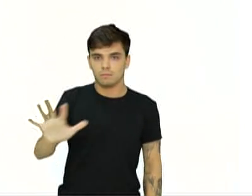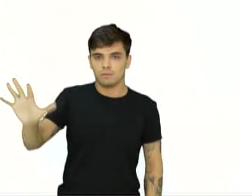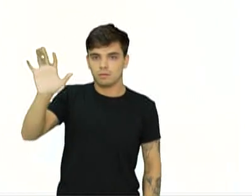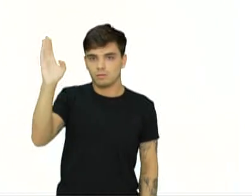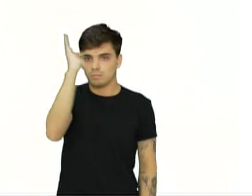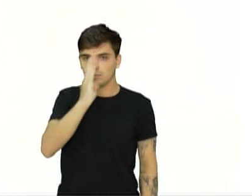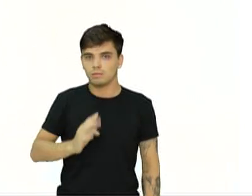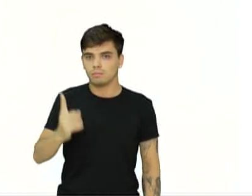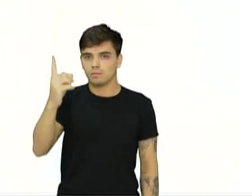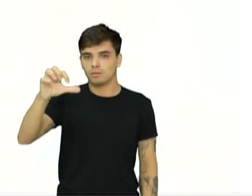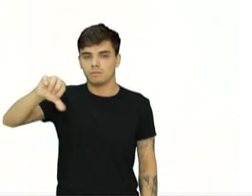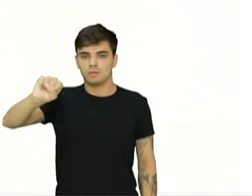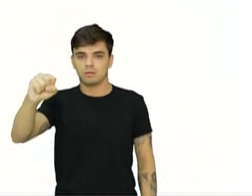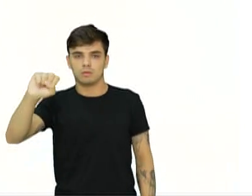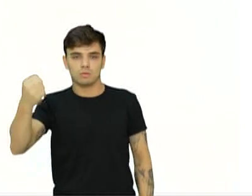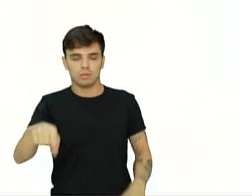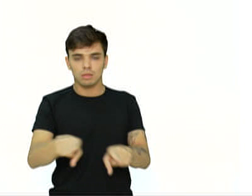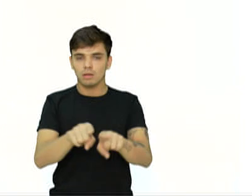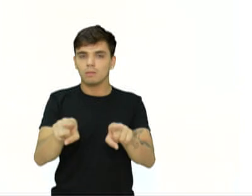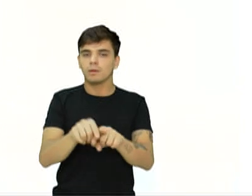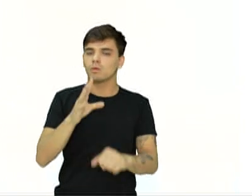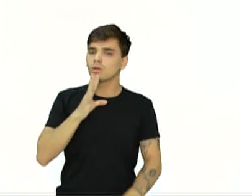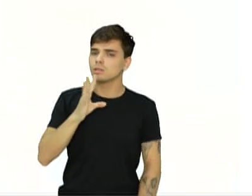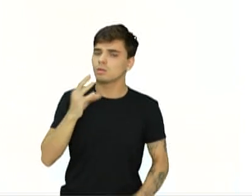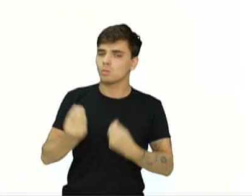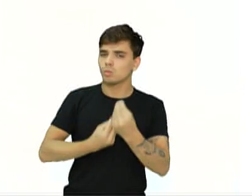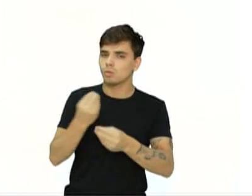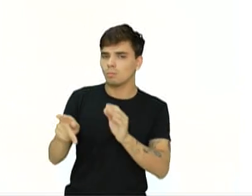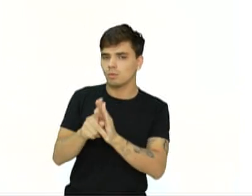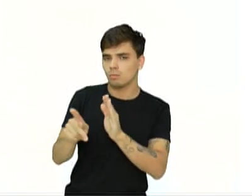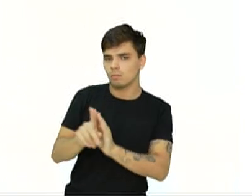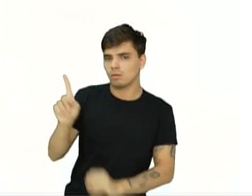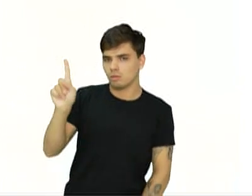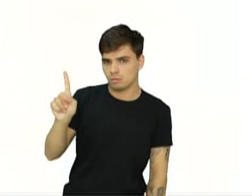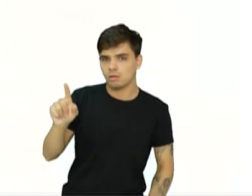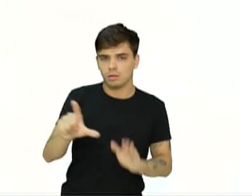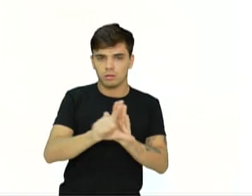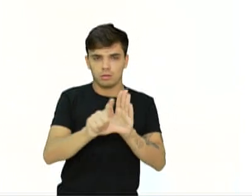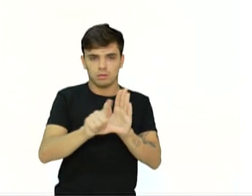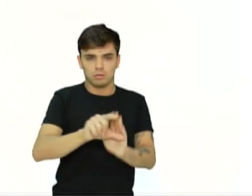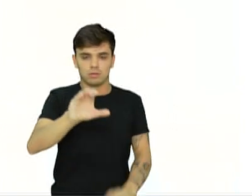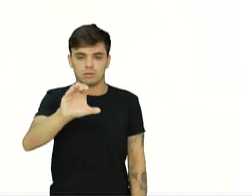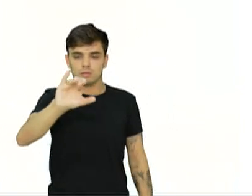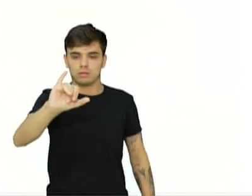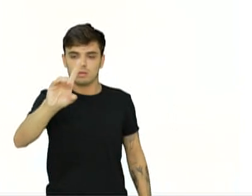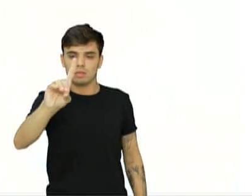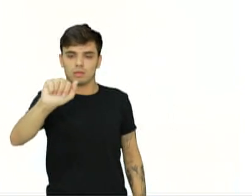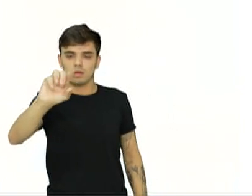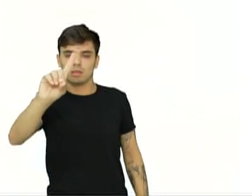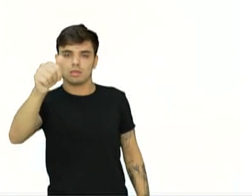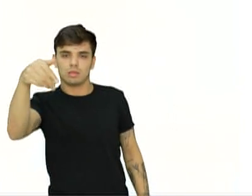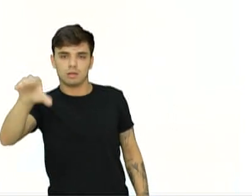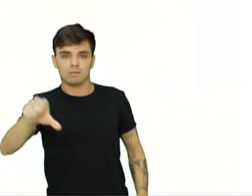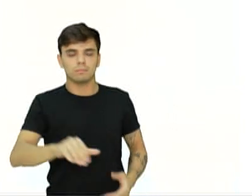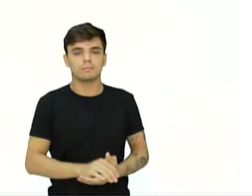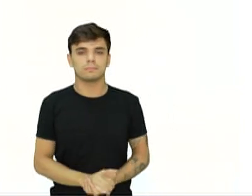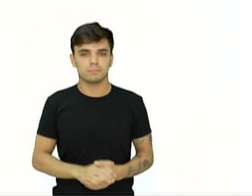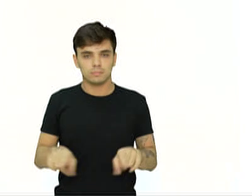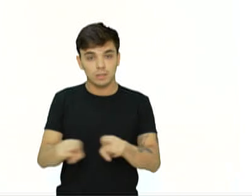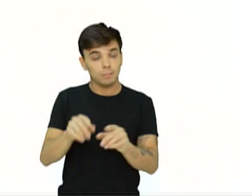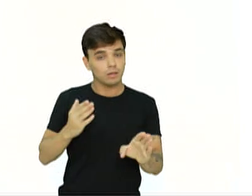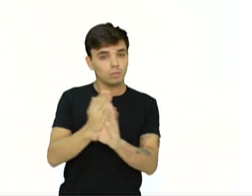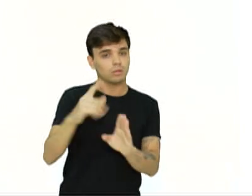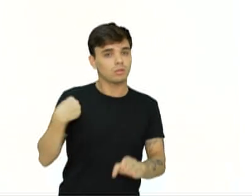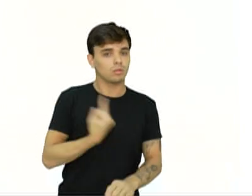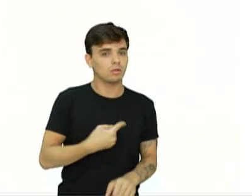de 1988, também conhecida como Constituição Cidadã, tá? É ali onde a gente encontra os